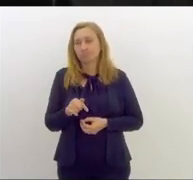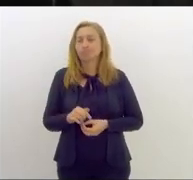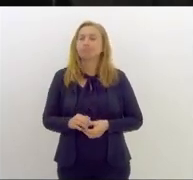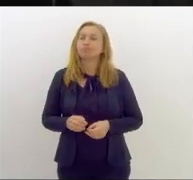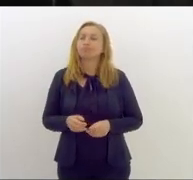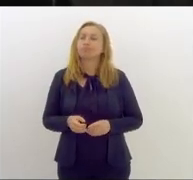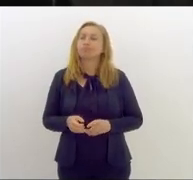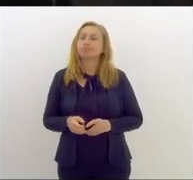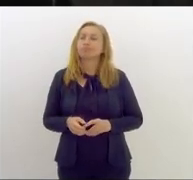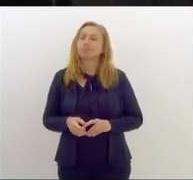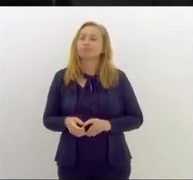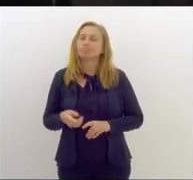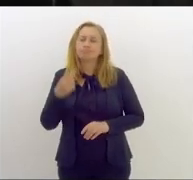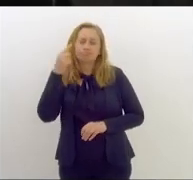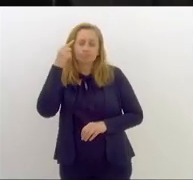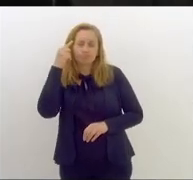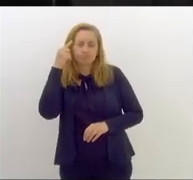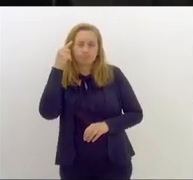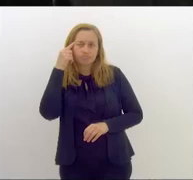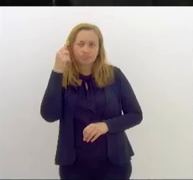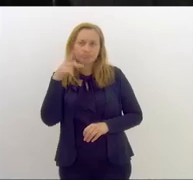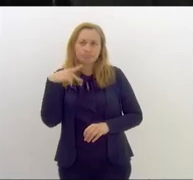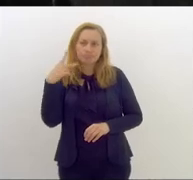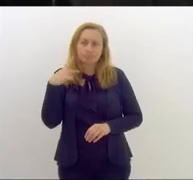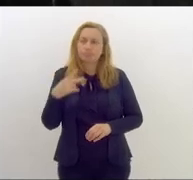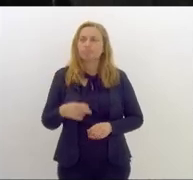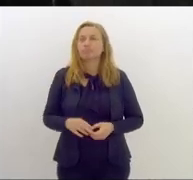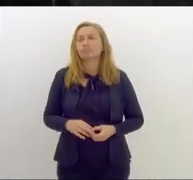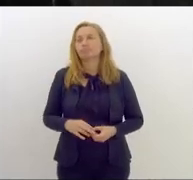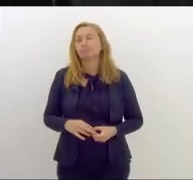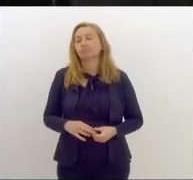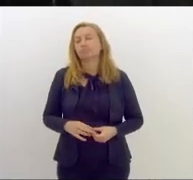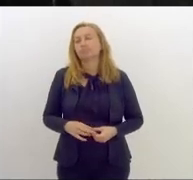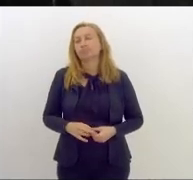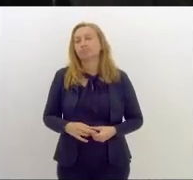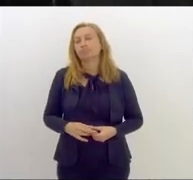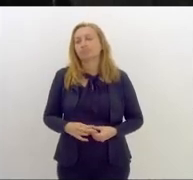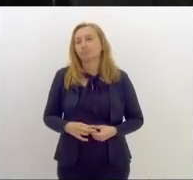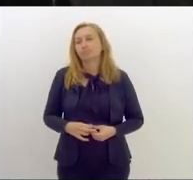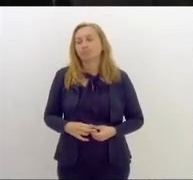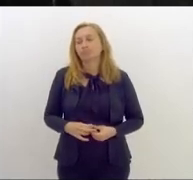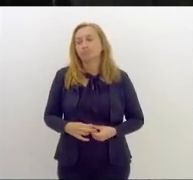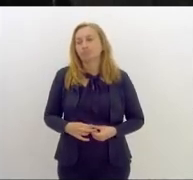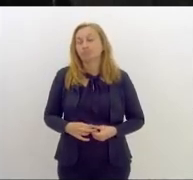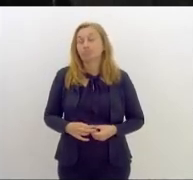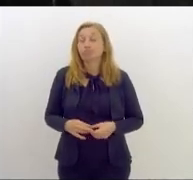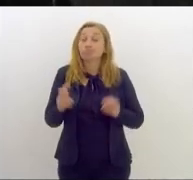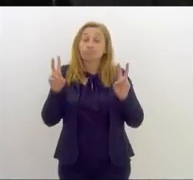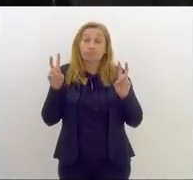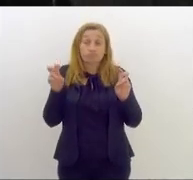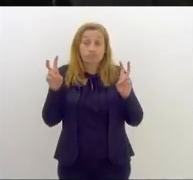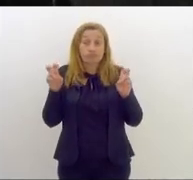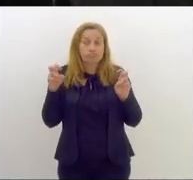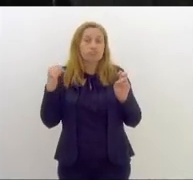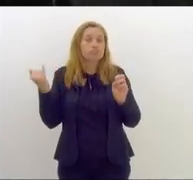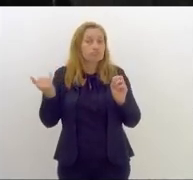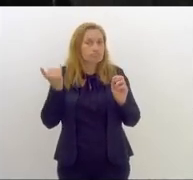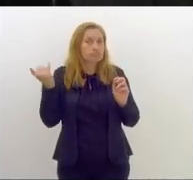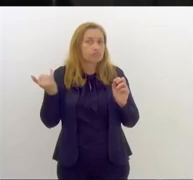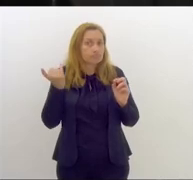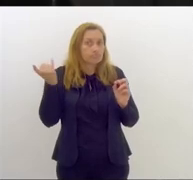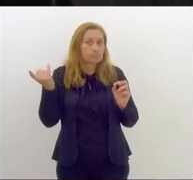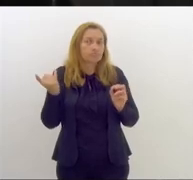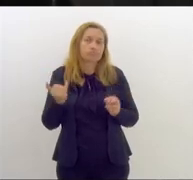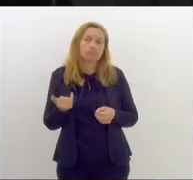aqui é a reflexão do Parlamento porque são temas importantes